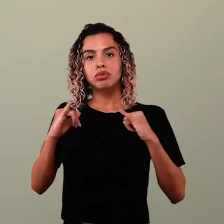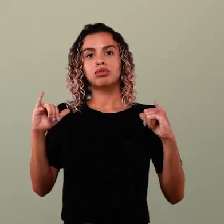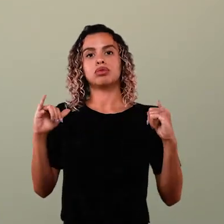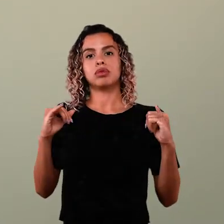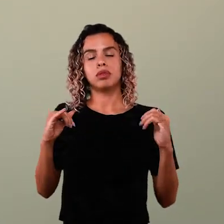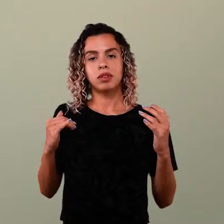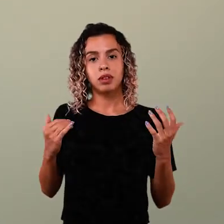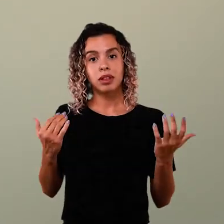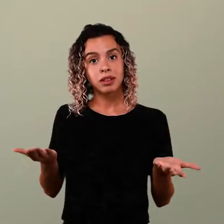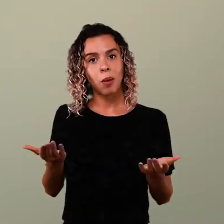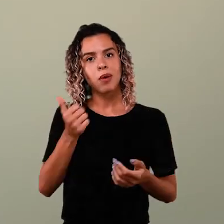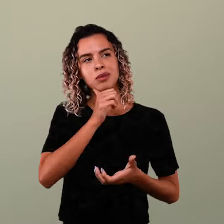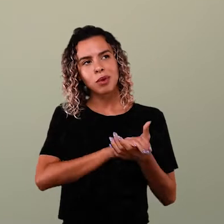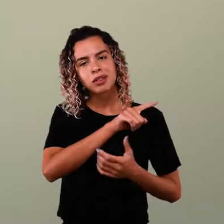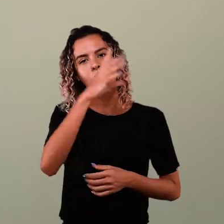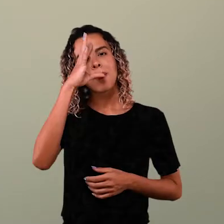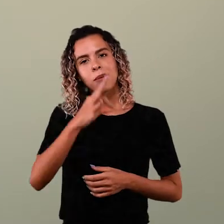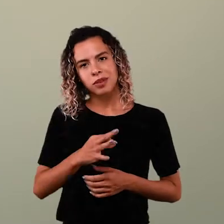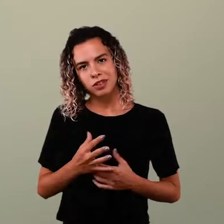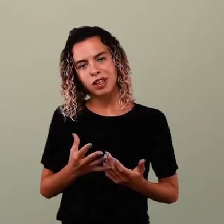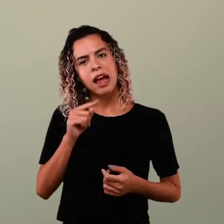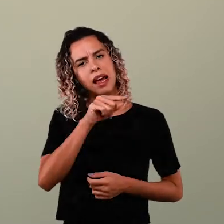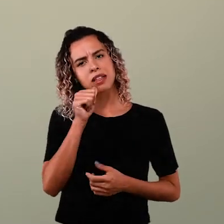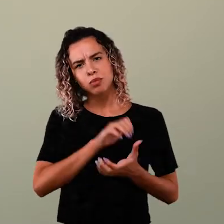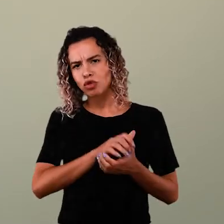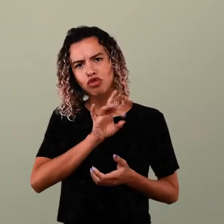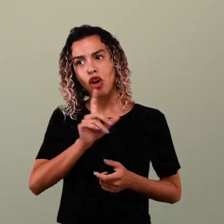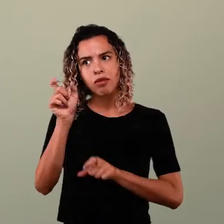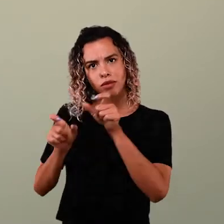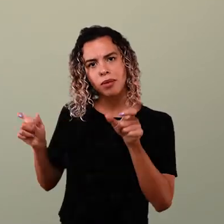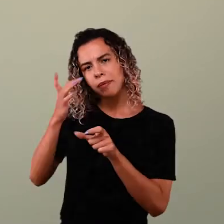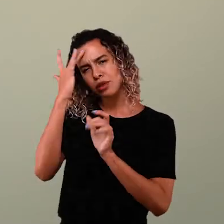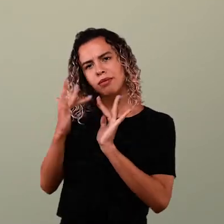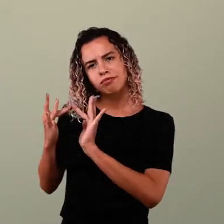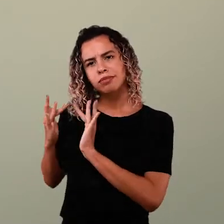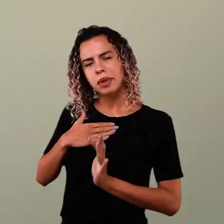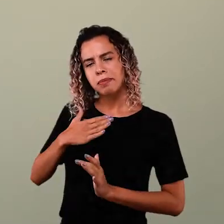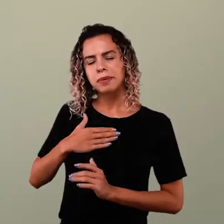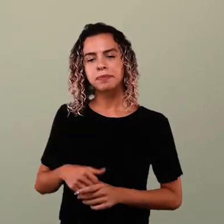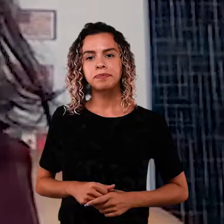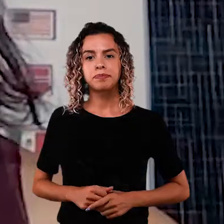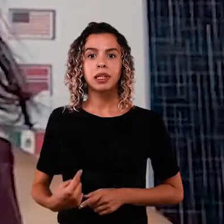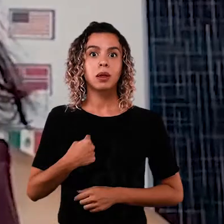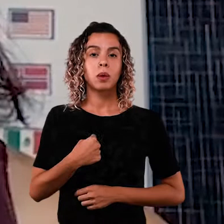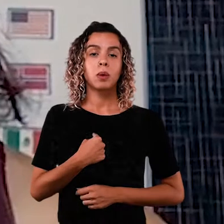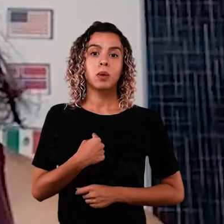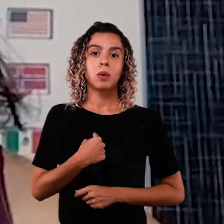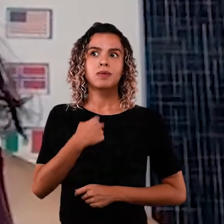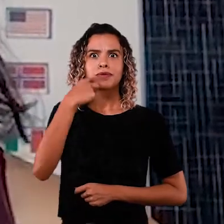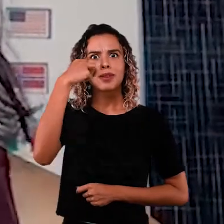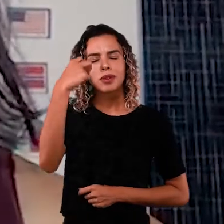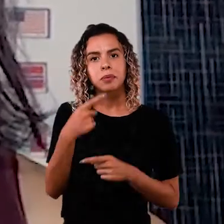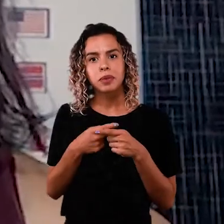recuperar, vamos dizer assim, me recarregar. Então hoje ela entende. Não só ela, né? As pessoas em volta também. Alice, diagnosticada